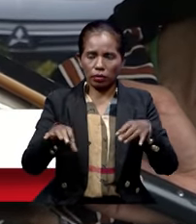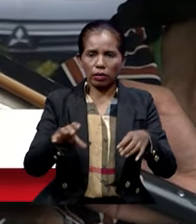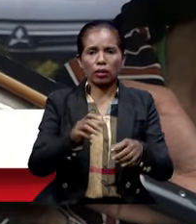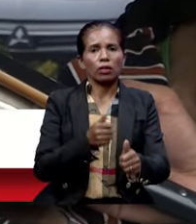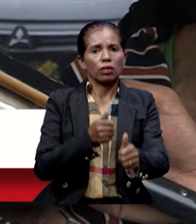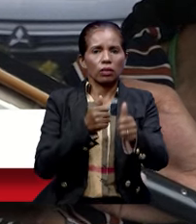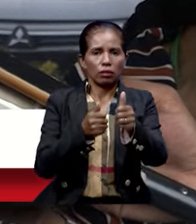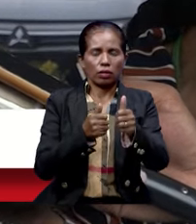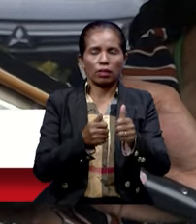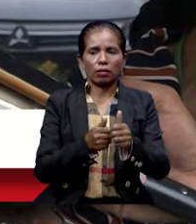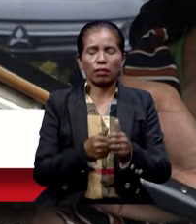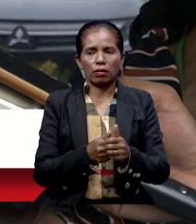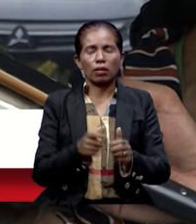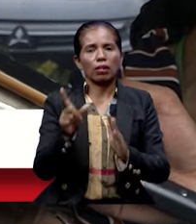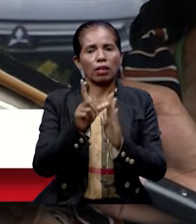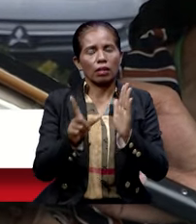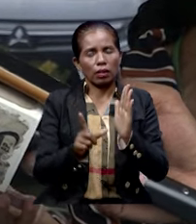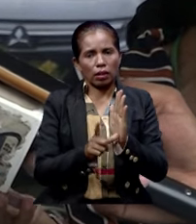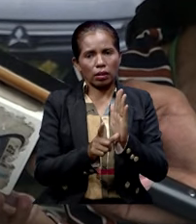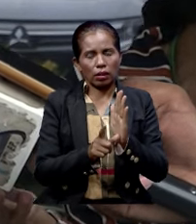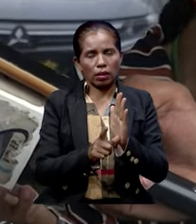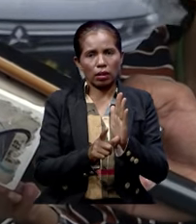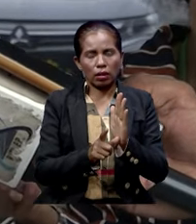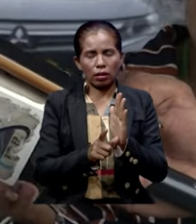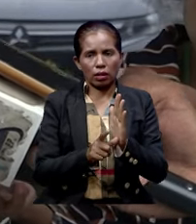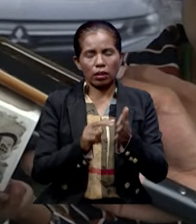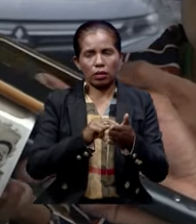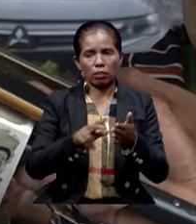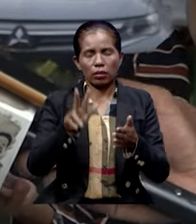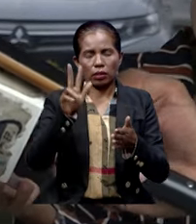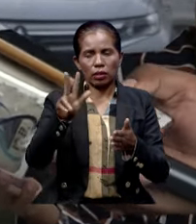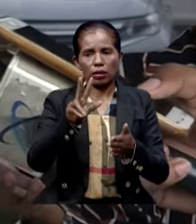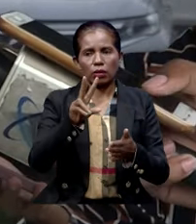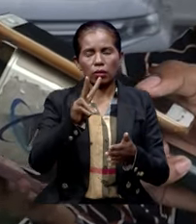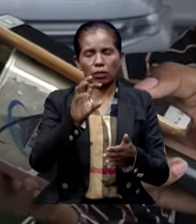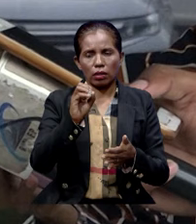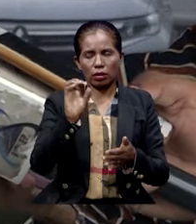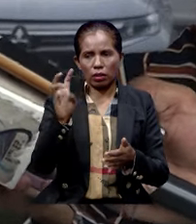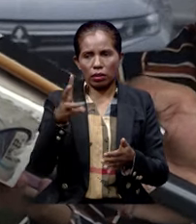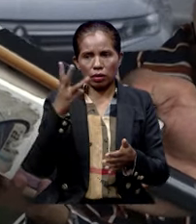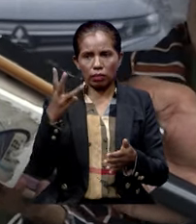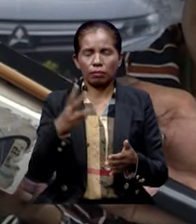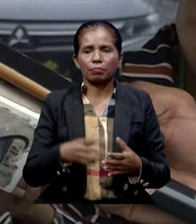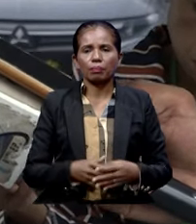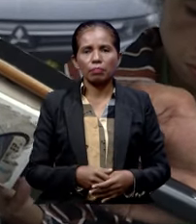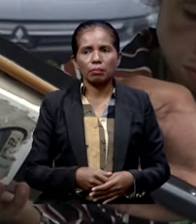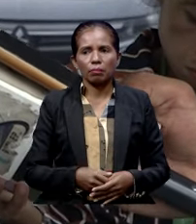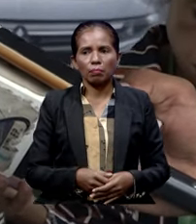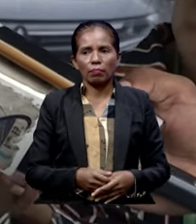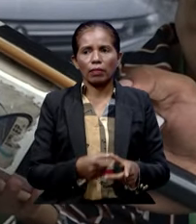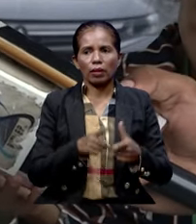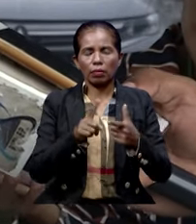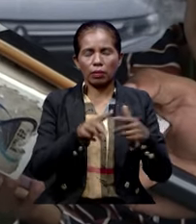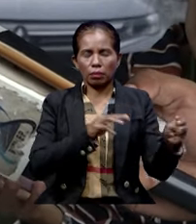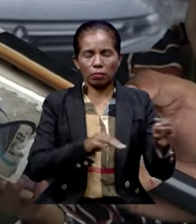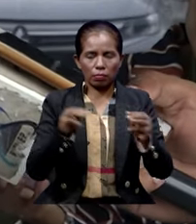baseia no decreto-lei número 3, 2016, depois altera,